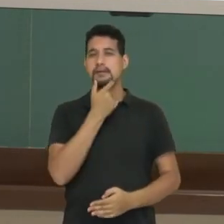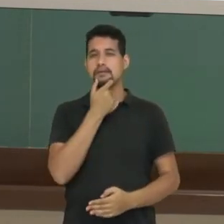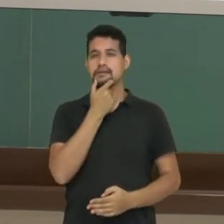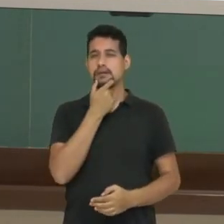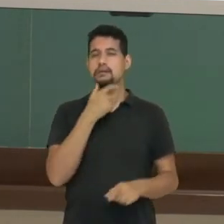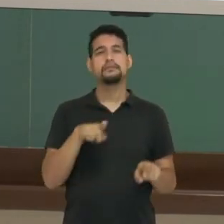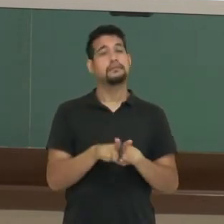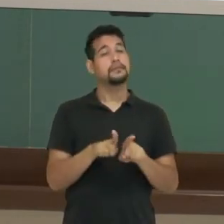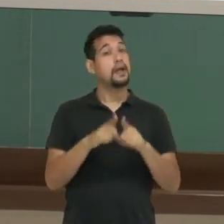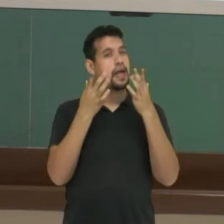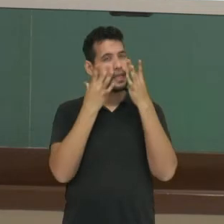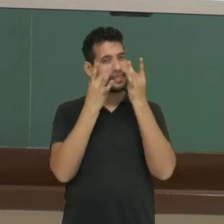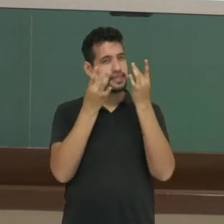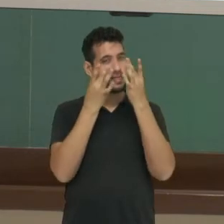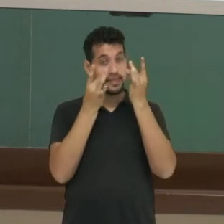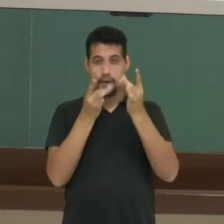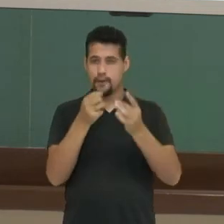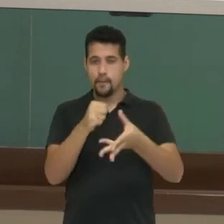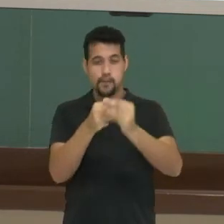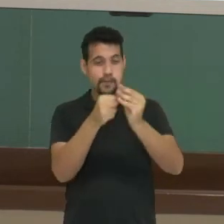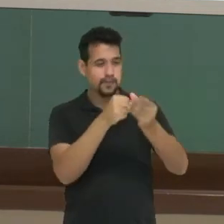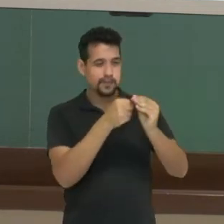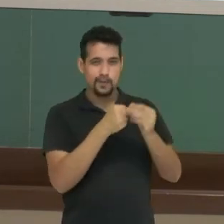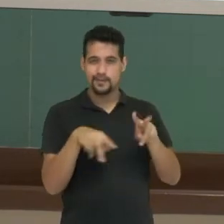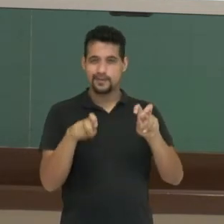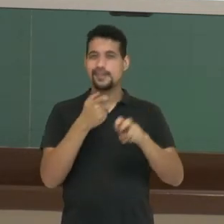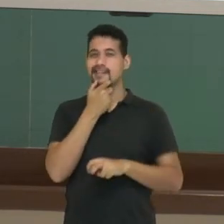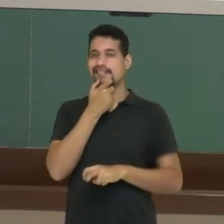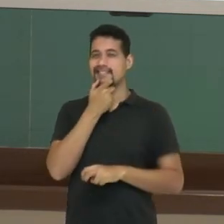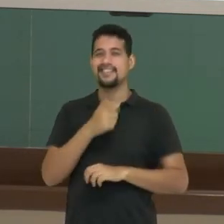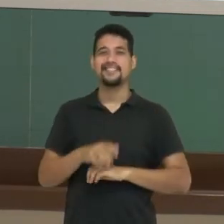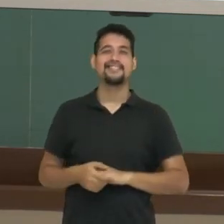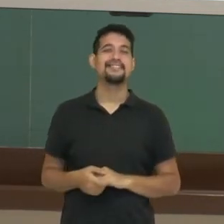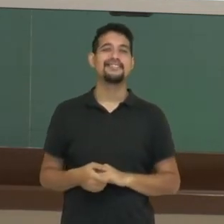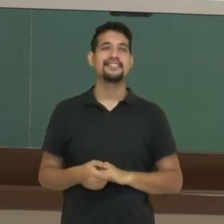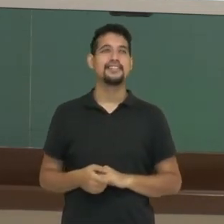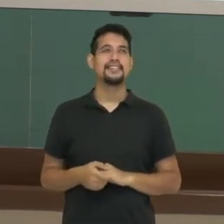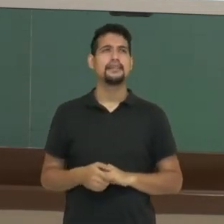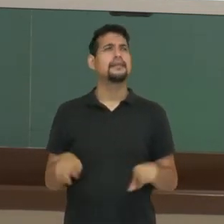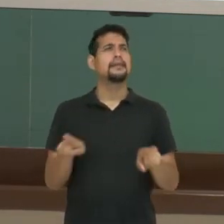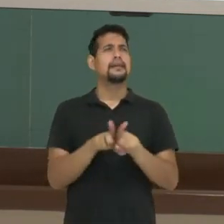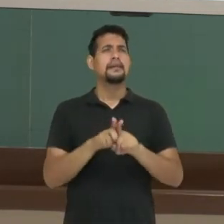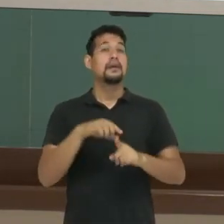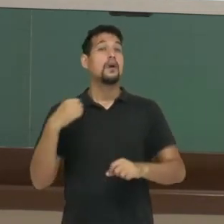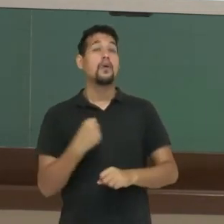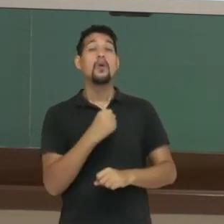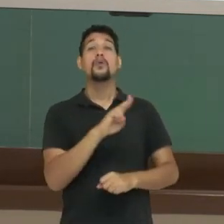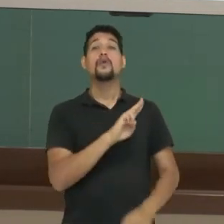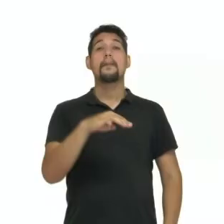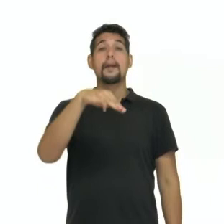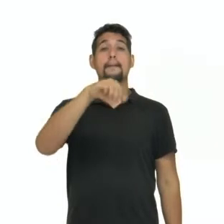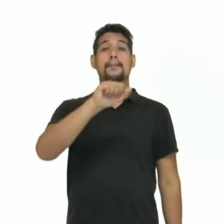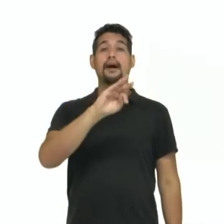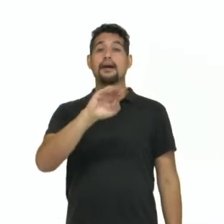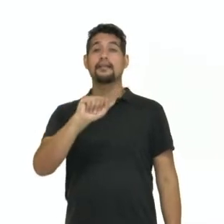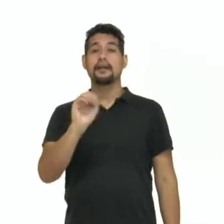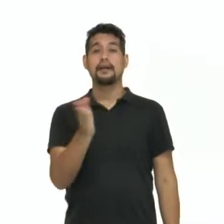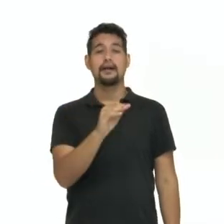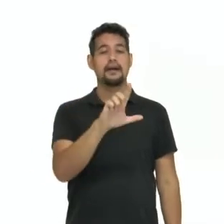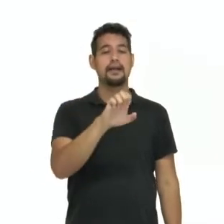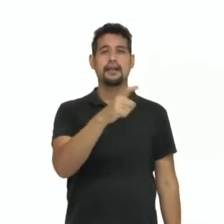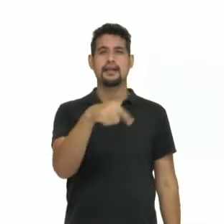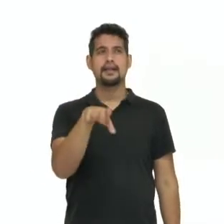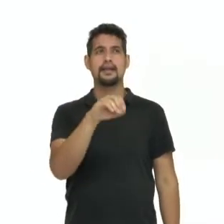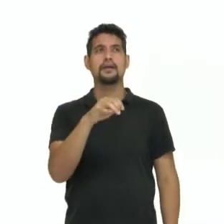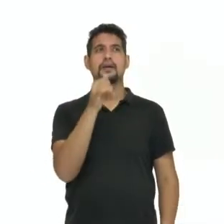então atento ao seu conhecimento de inglês. Outro golpe é o mata-leão,